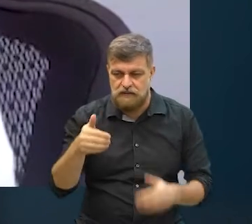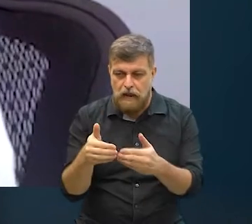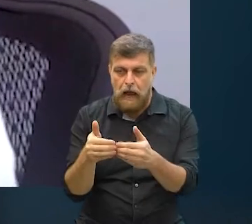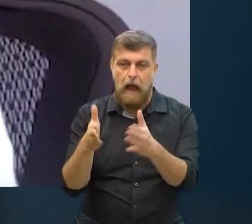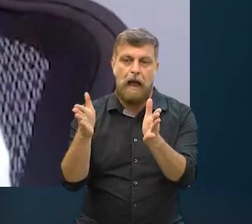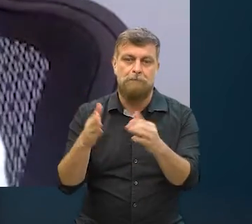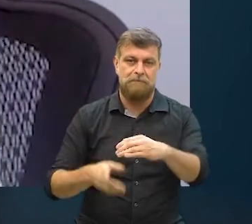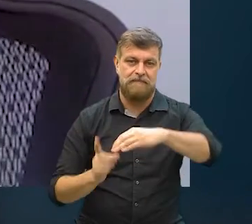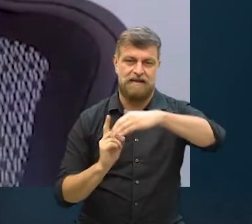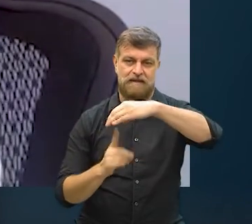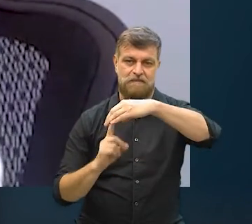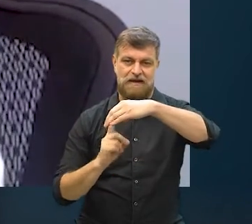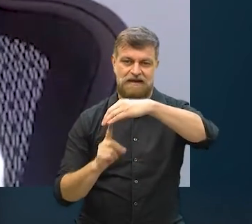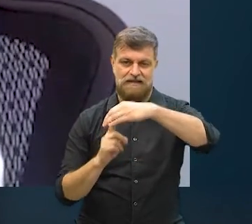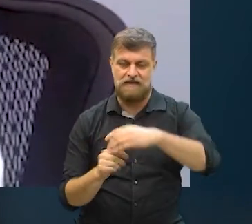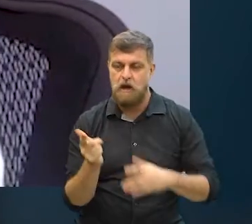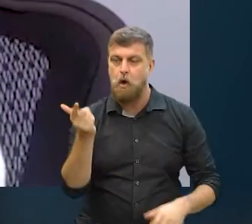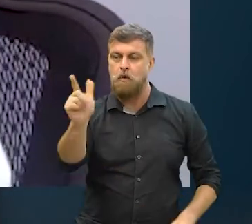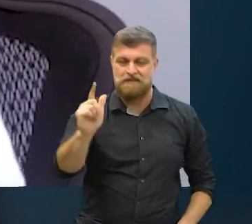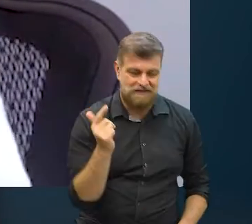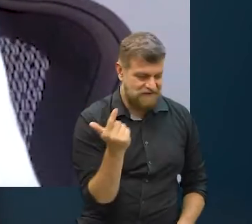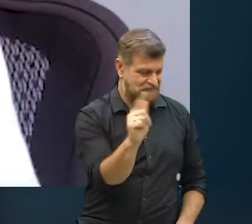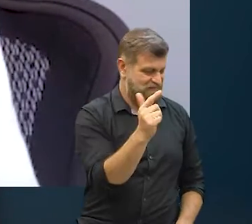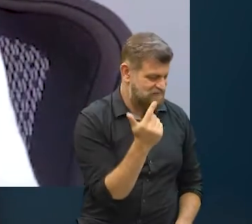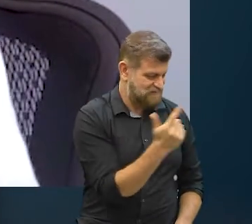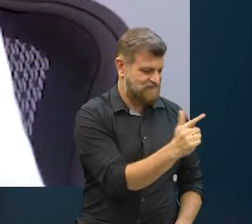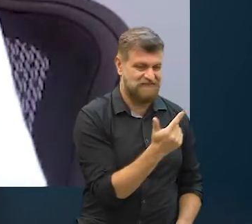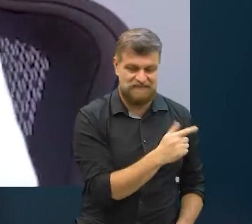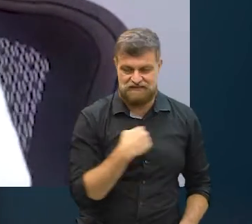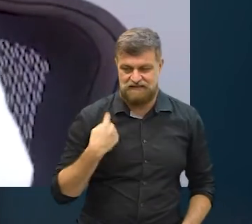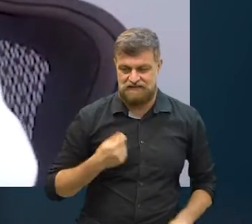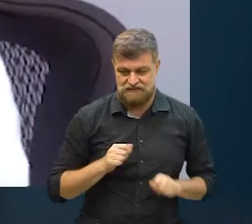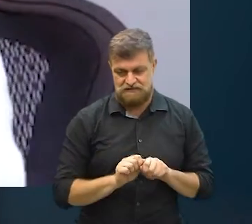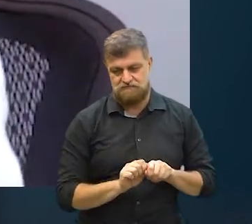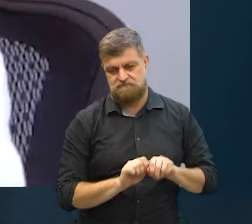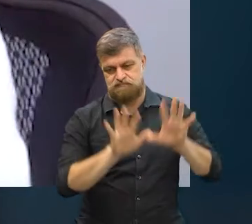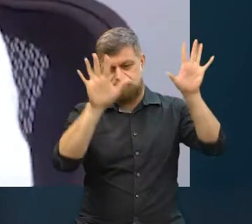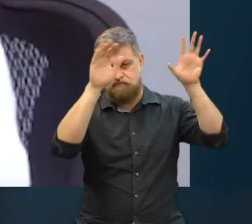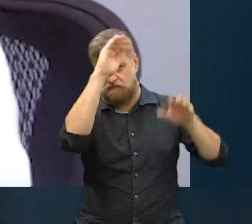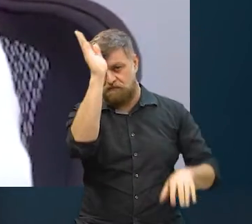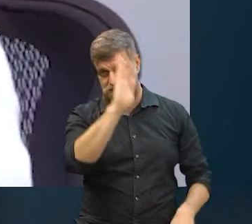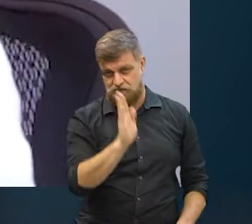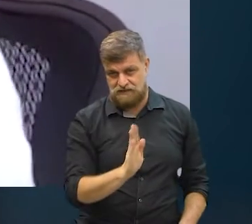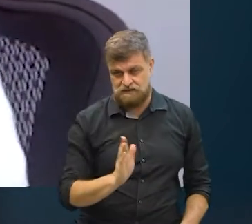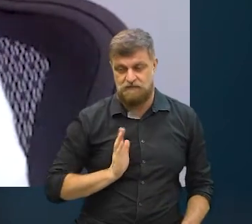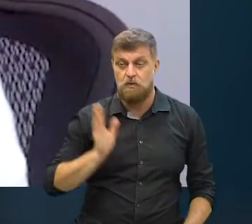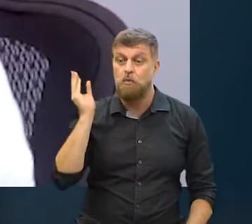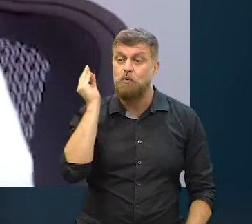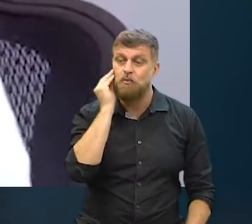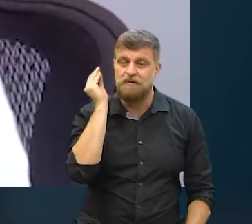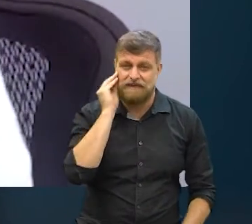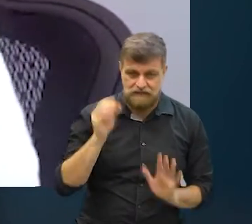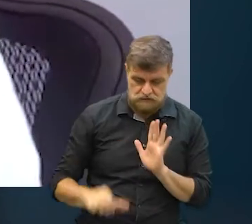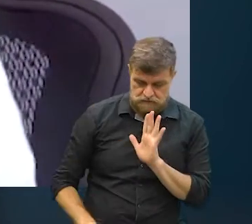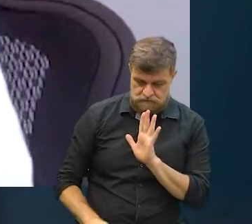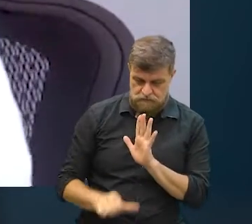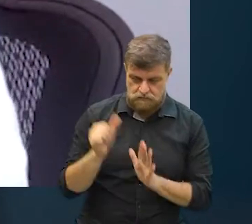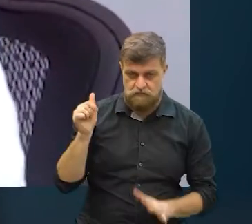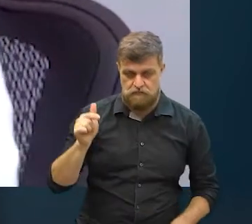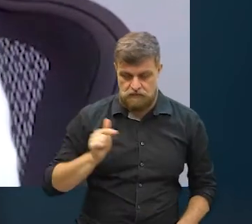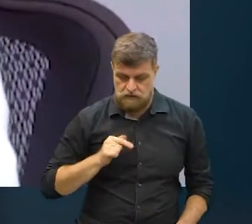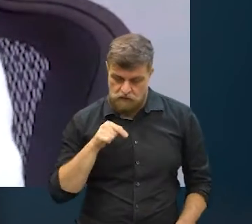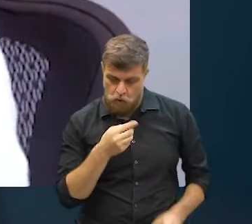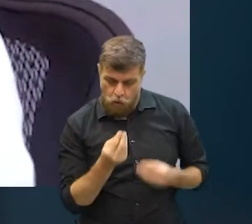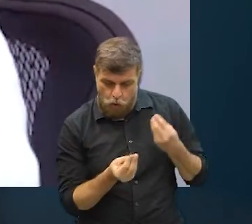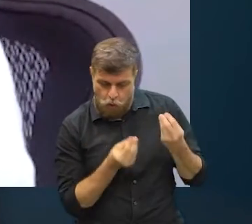seguir e abrir a sua própria clínica. Aí, a partir daí que a gente expandiu para o Brasil todo, mas foi um teste primeiro, onde a